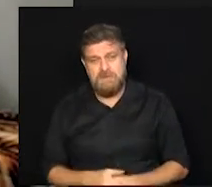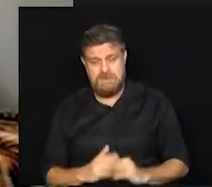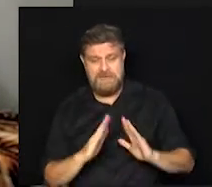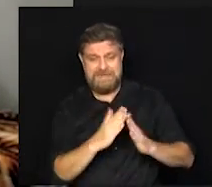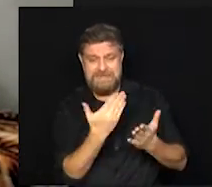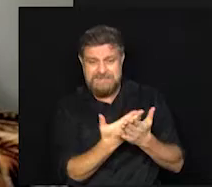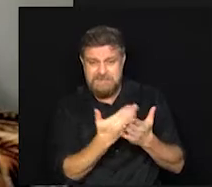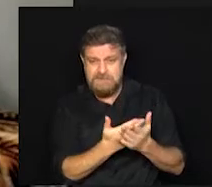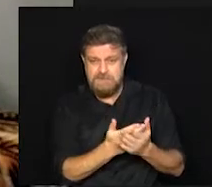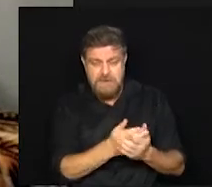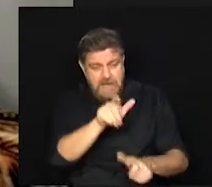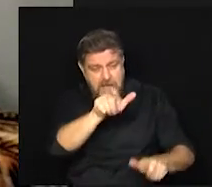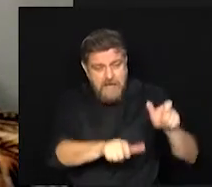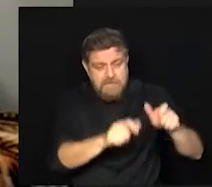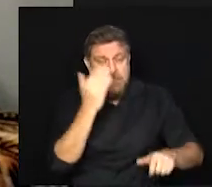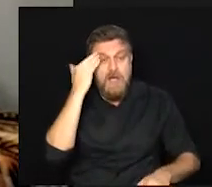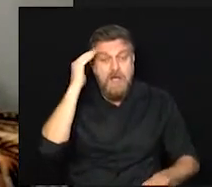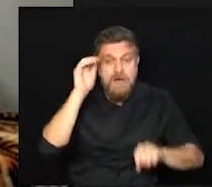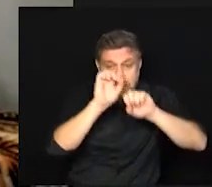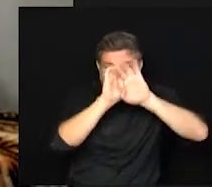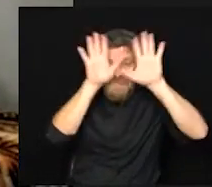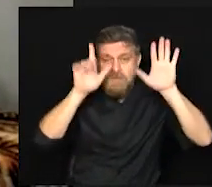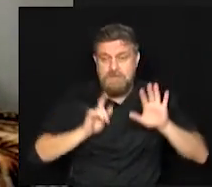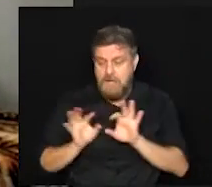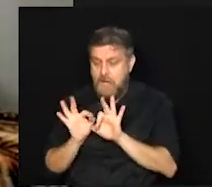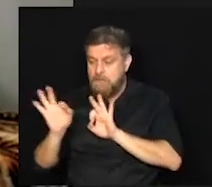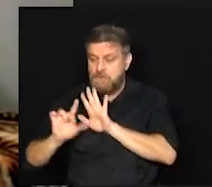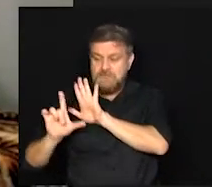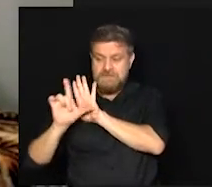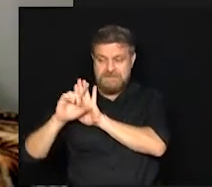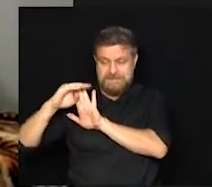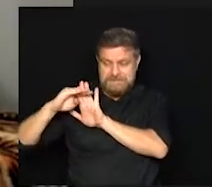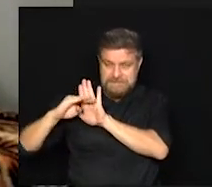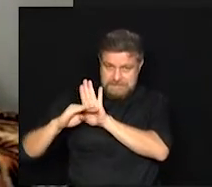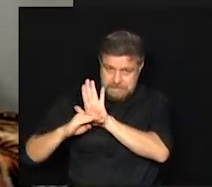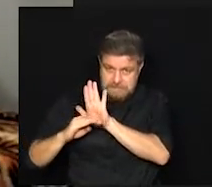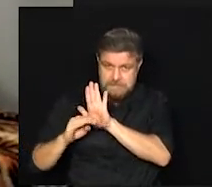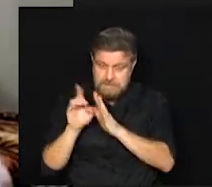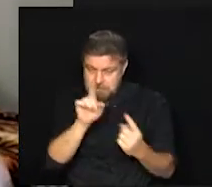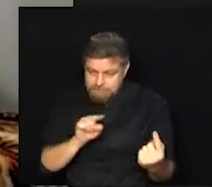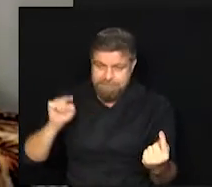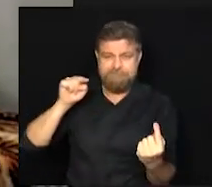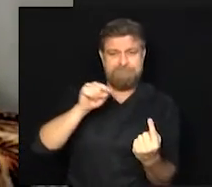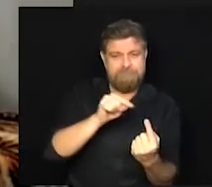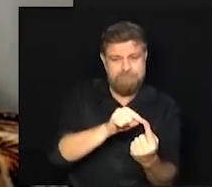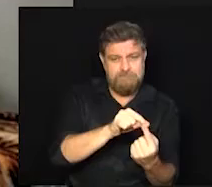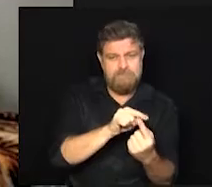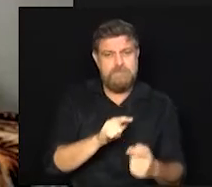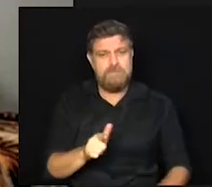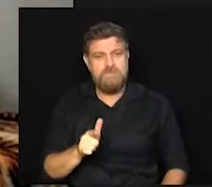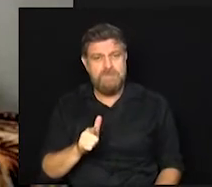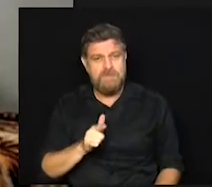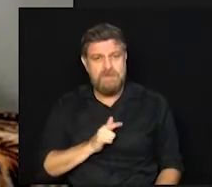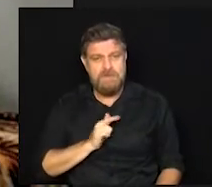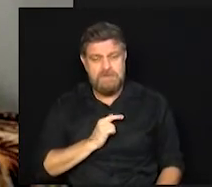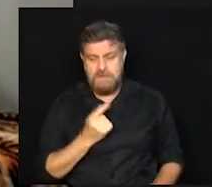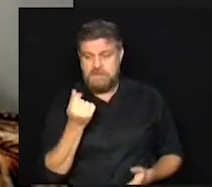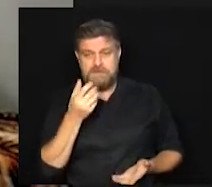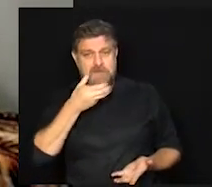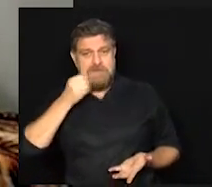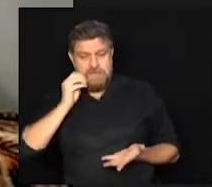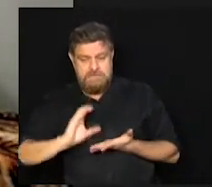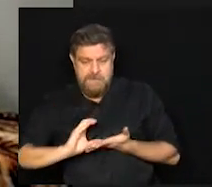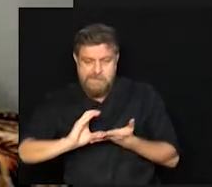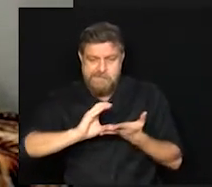escolas, trazer mais projetos de lei sobre essas questões, maiores verbas para os